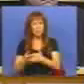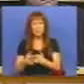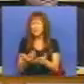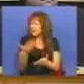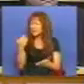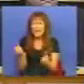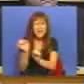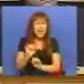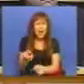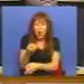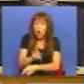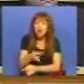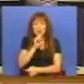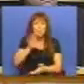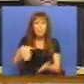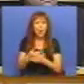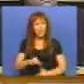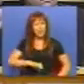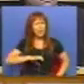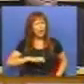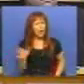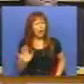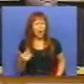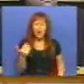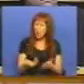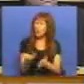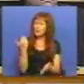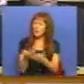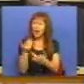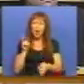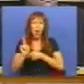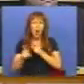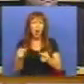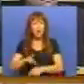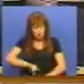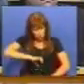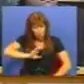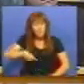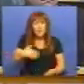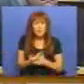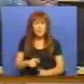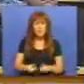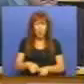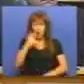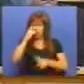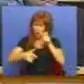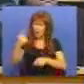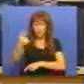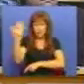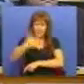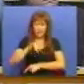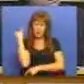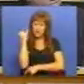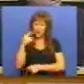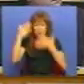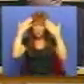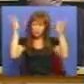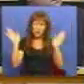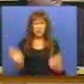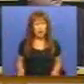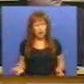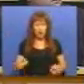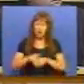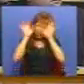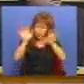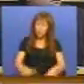retiraram delas aquilo que possa ser confiável, não retiraram delas aquilo que é a confiança da cidadania nas instituições democráticas,